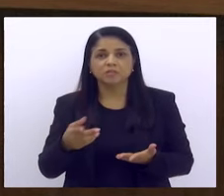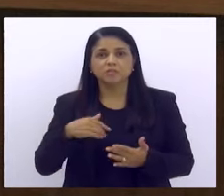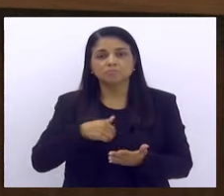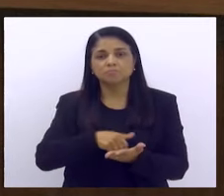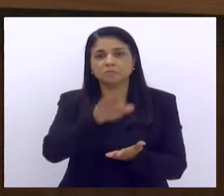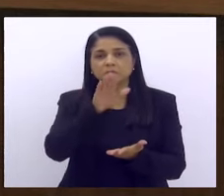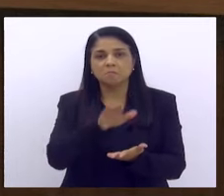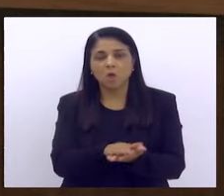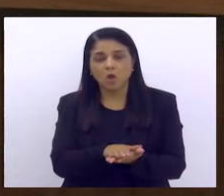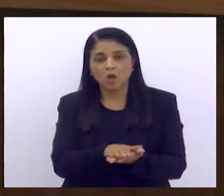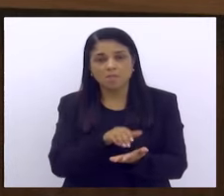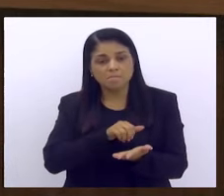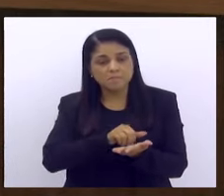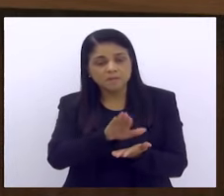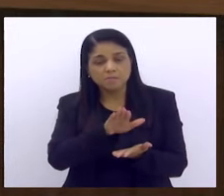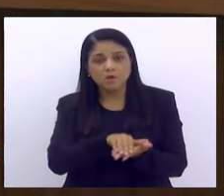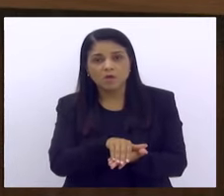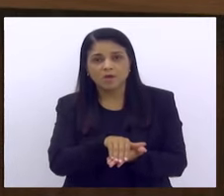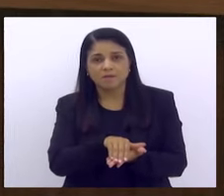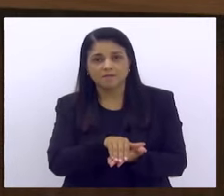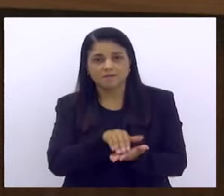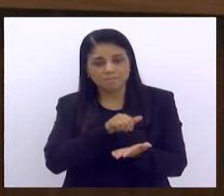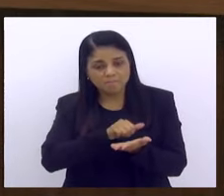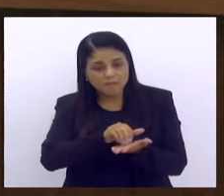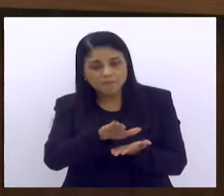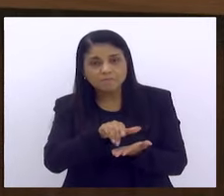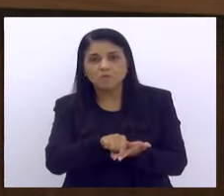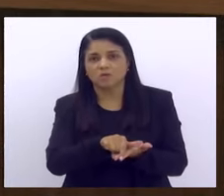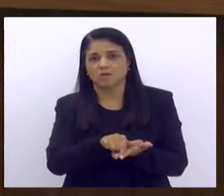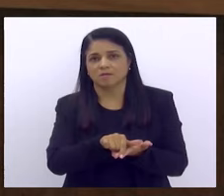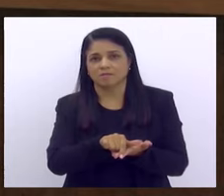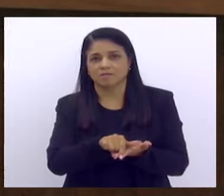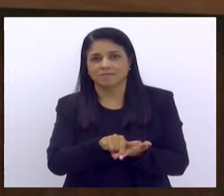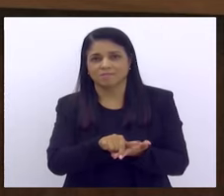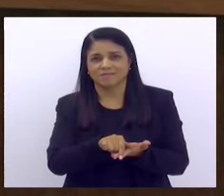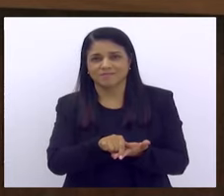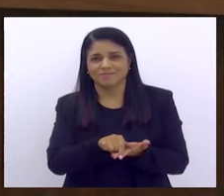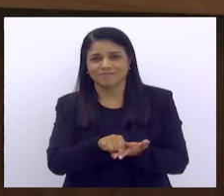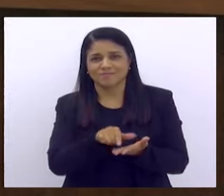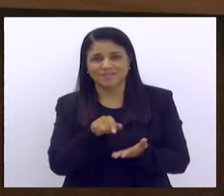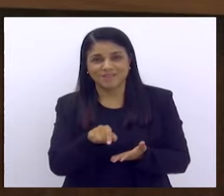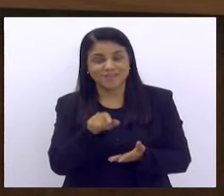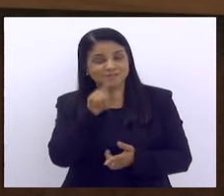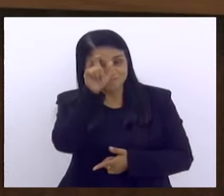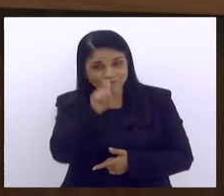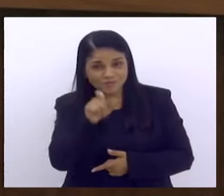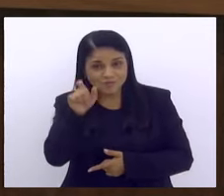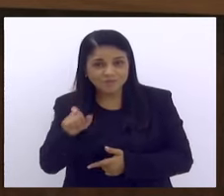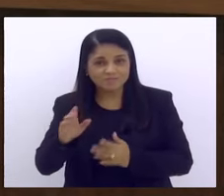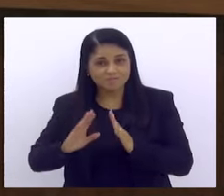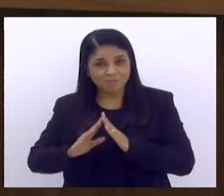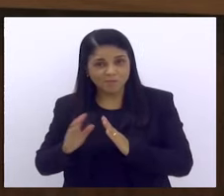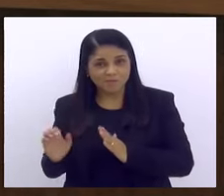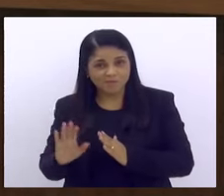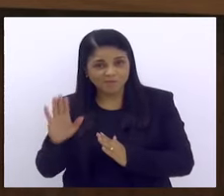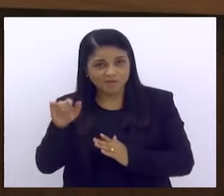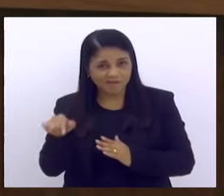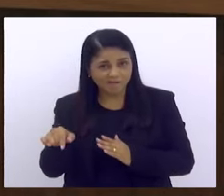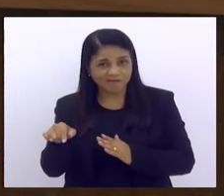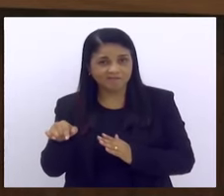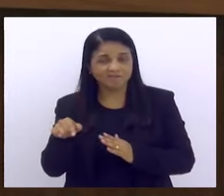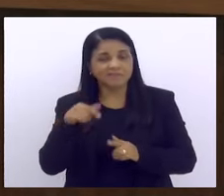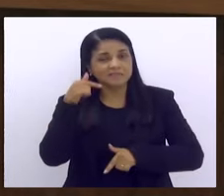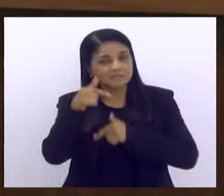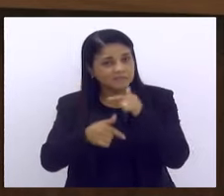Demite, porque não tem complacência nenhuma, porque não consideram as pessoas que vivem nas favelas e periferias como trabalhadores,